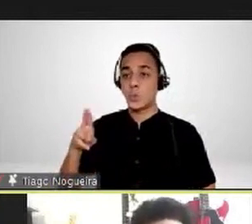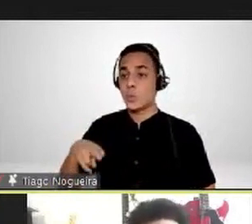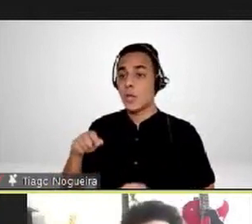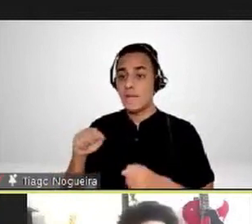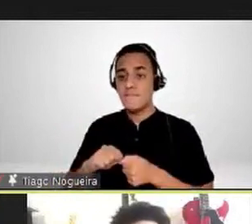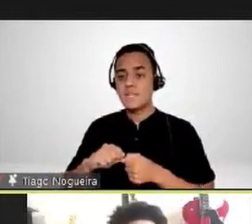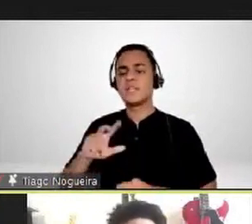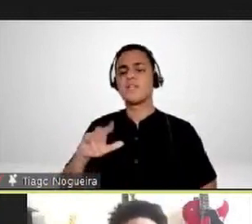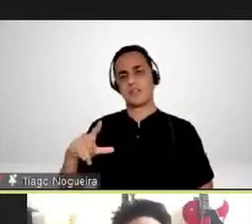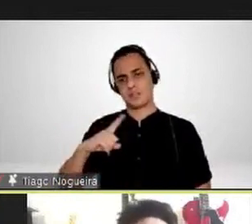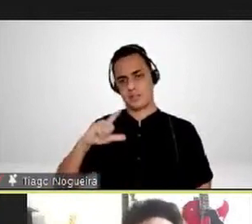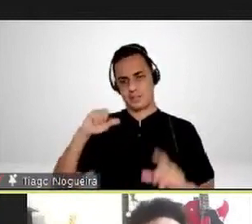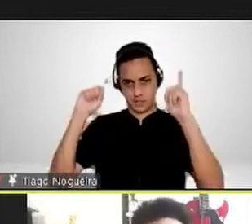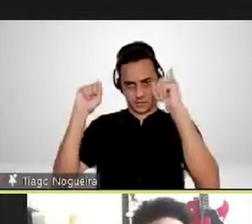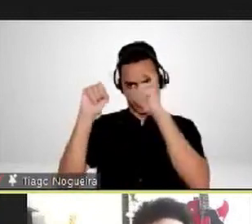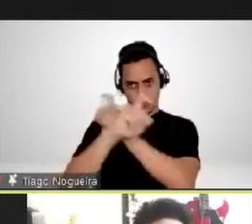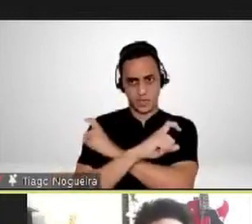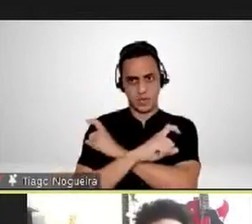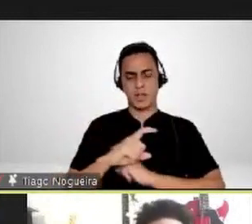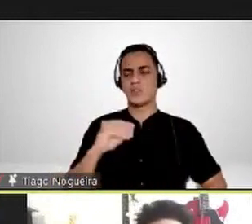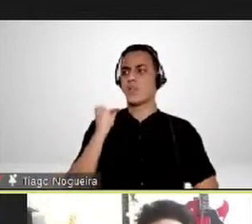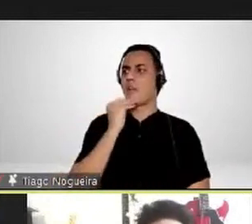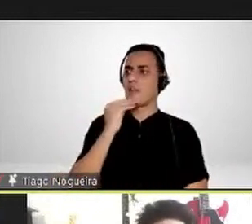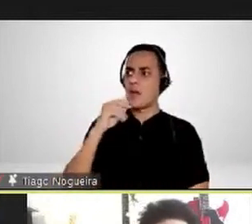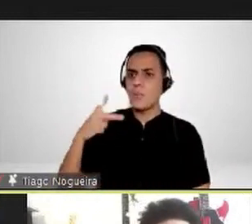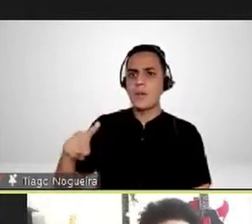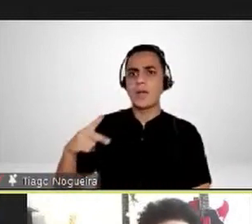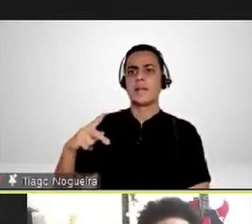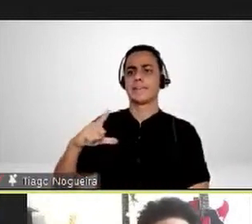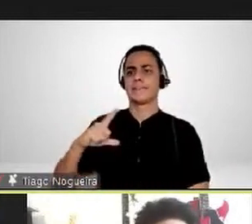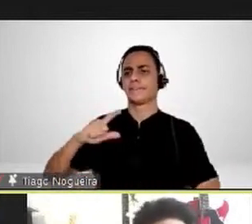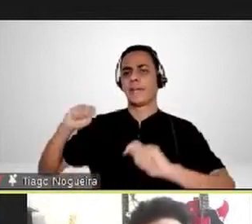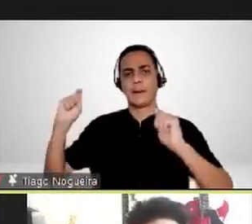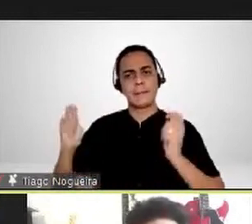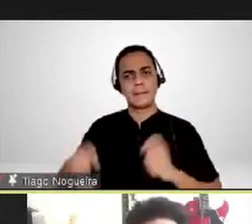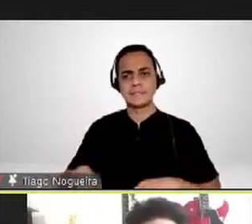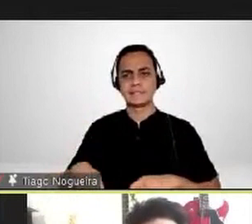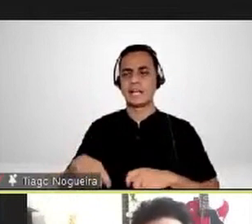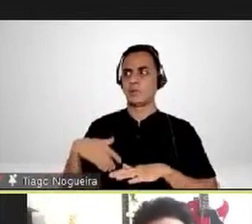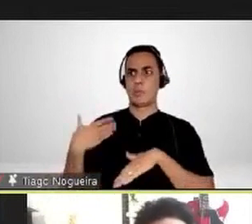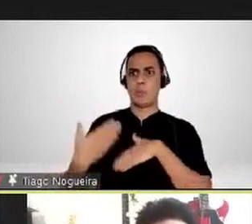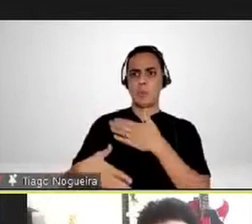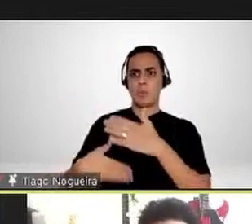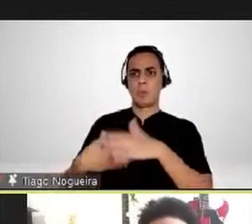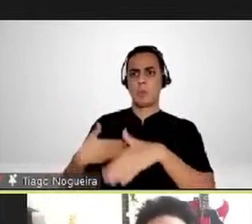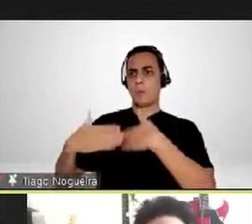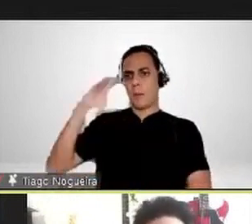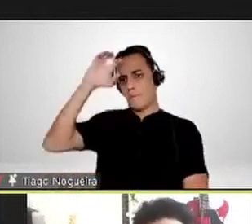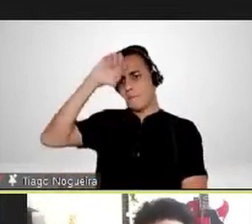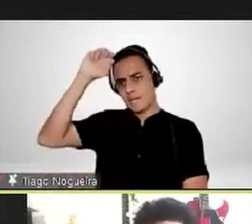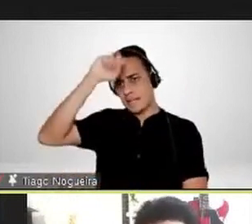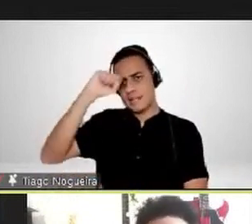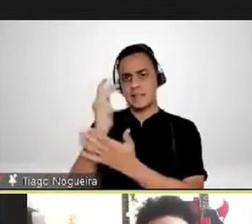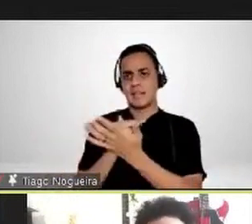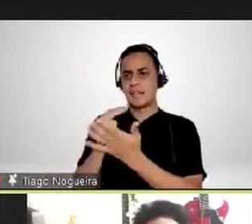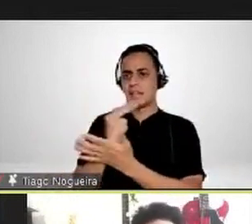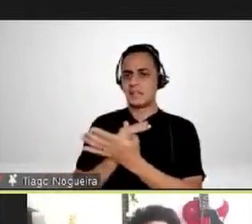era um cara com uma capacidade muito acima da média, né, de aprender desenho, então ele